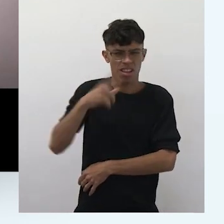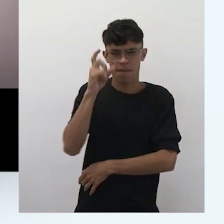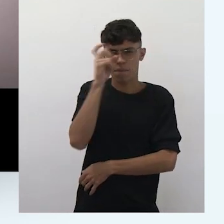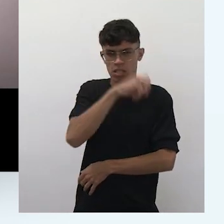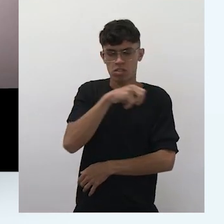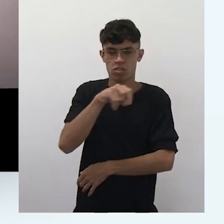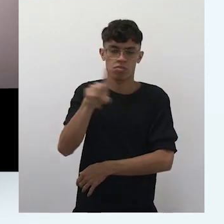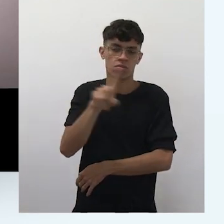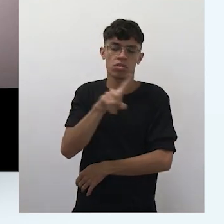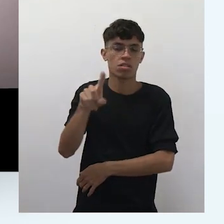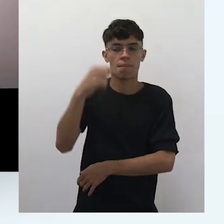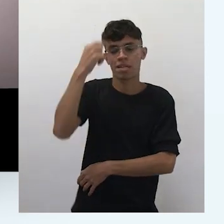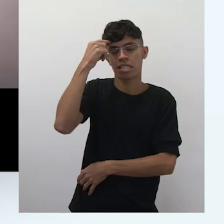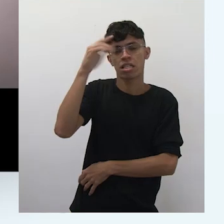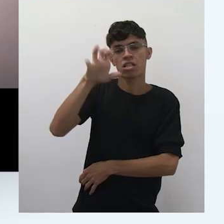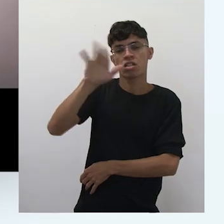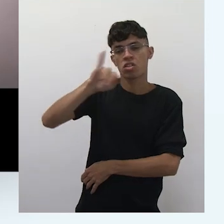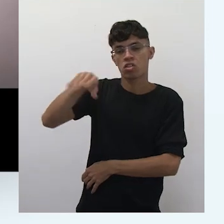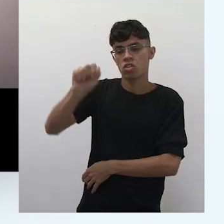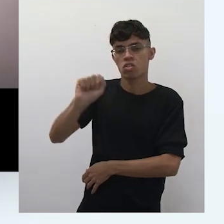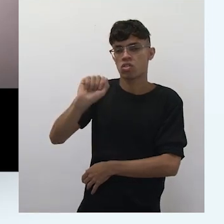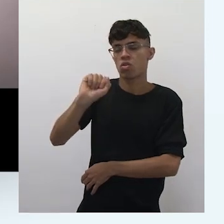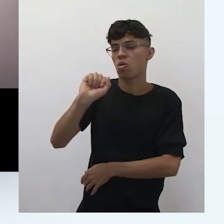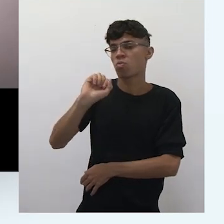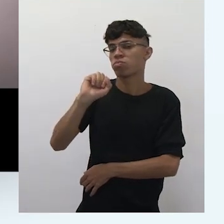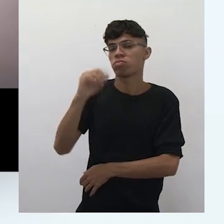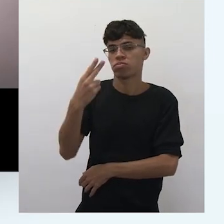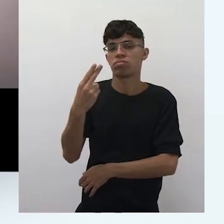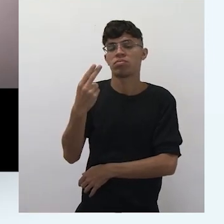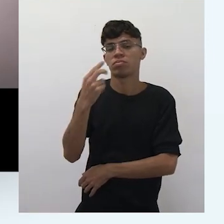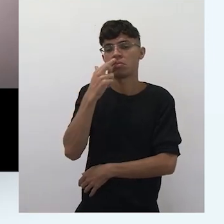sem pensar em EJA, né, e outras modalidades educativas.